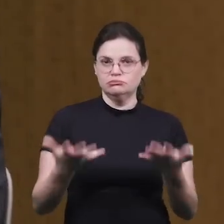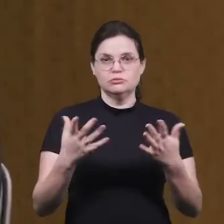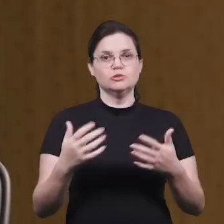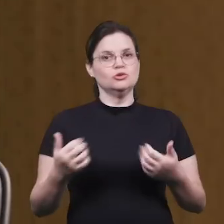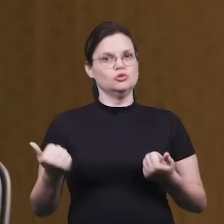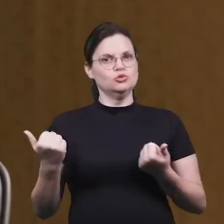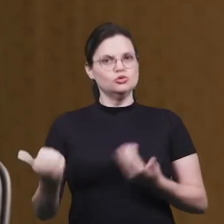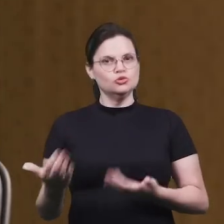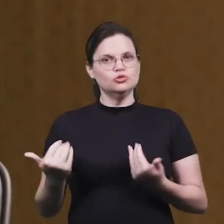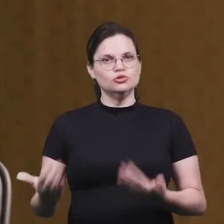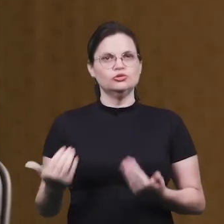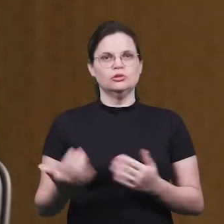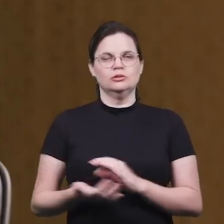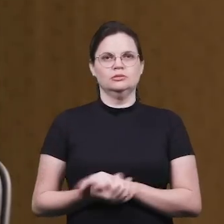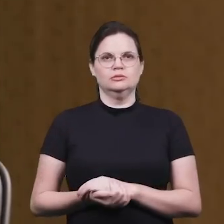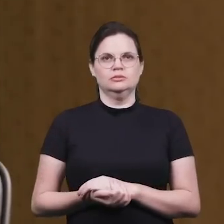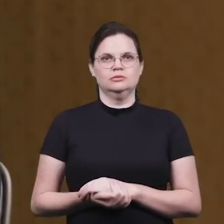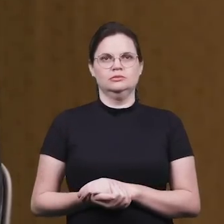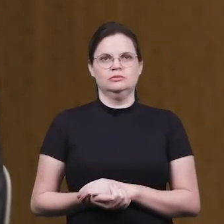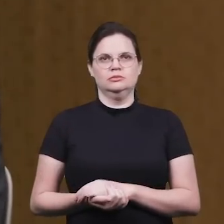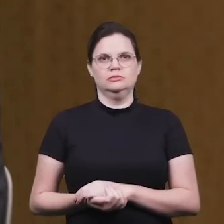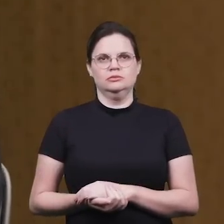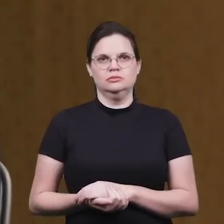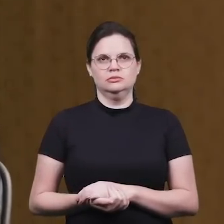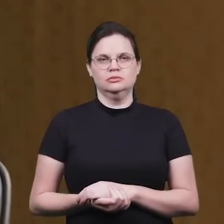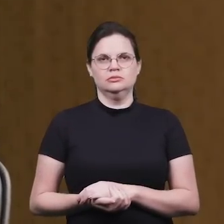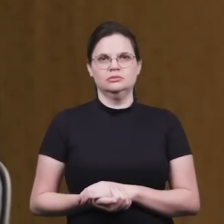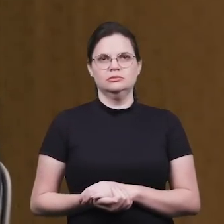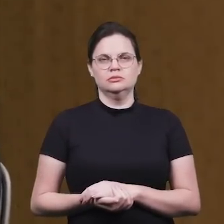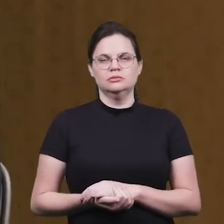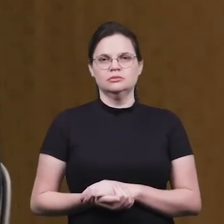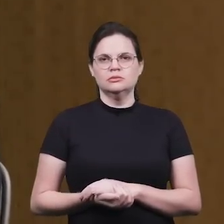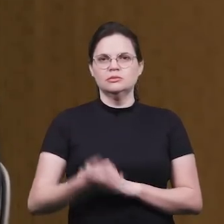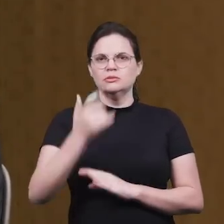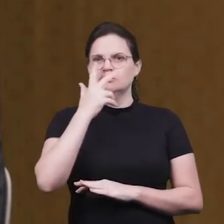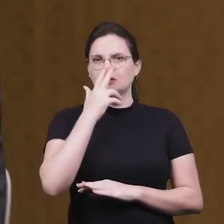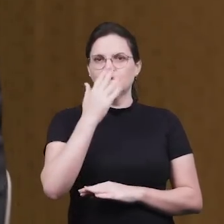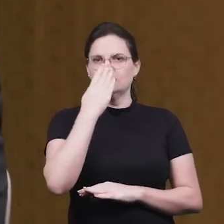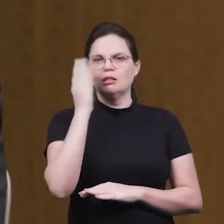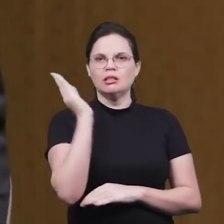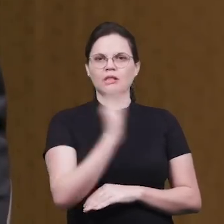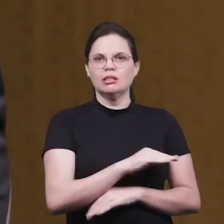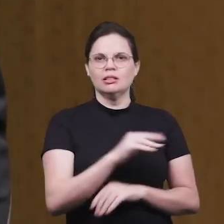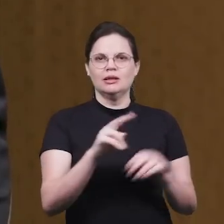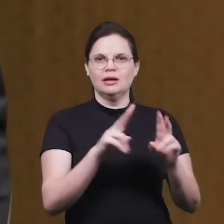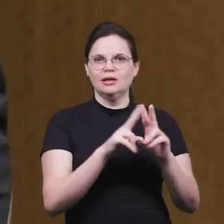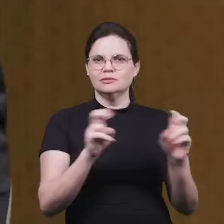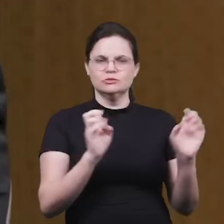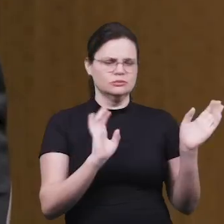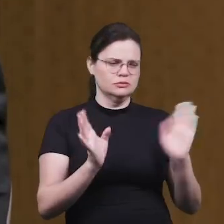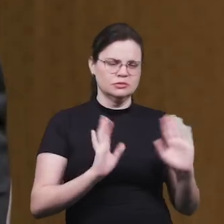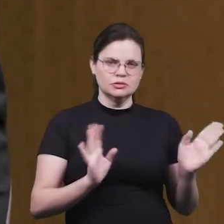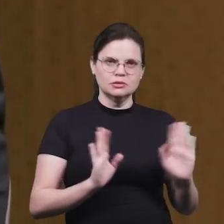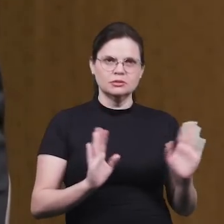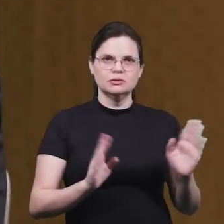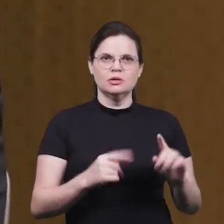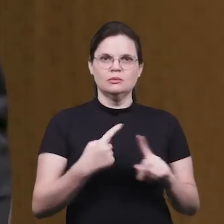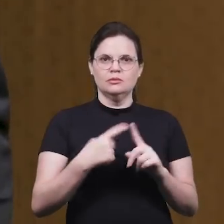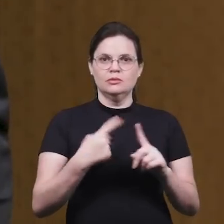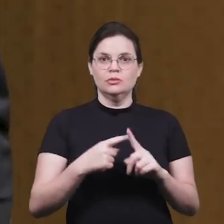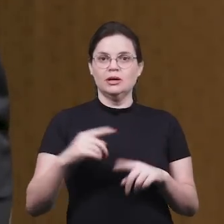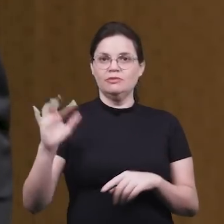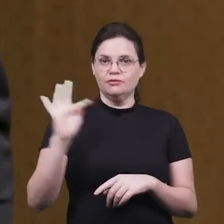jovens para não pularem, vamos dizer, esse degrau assim do